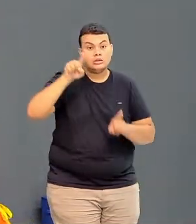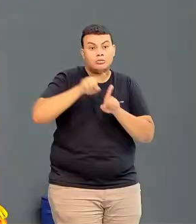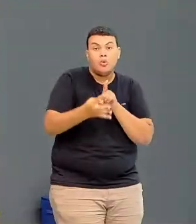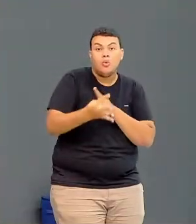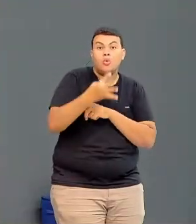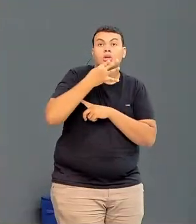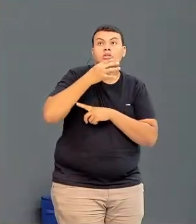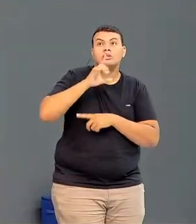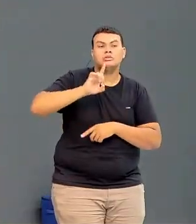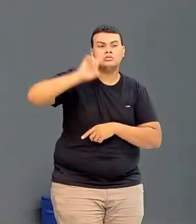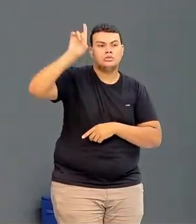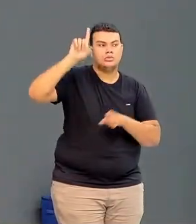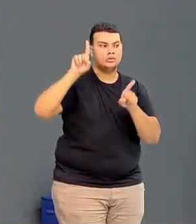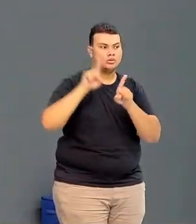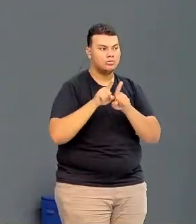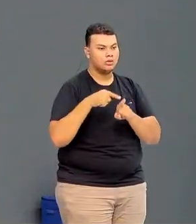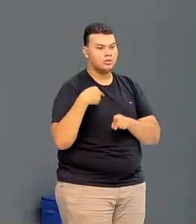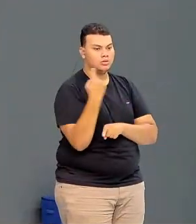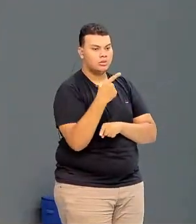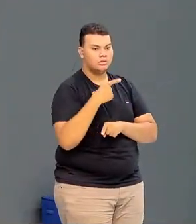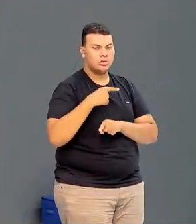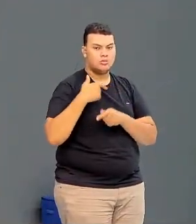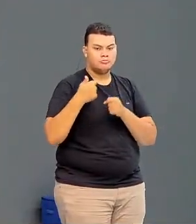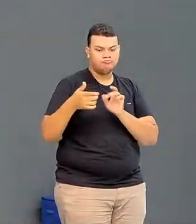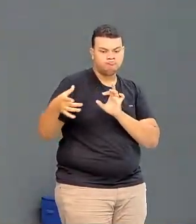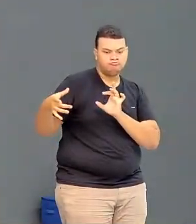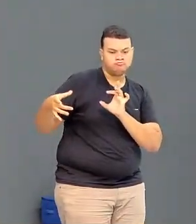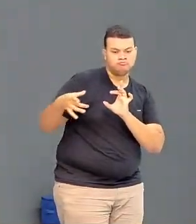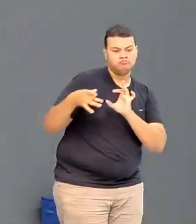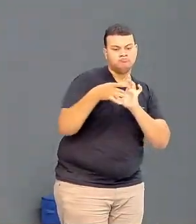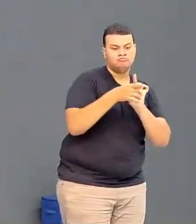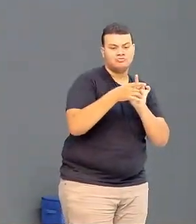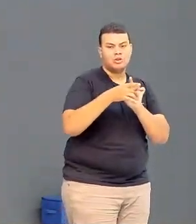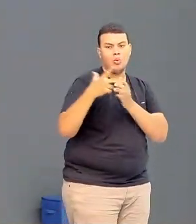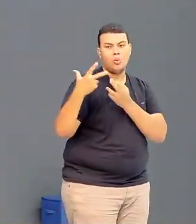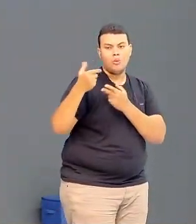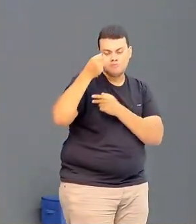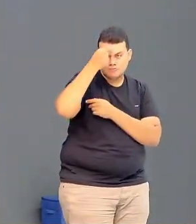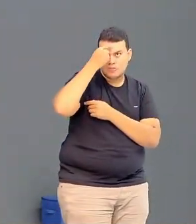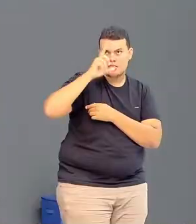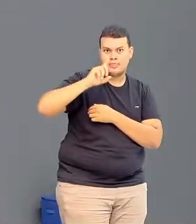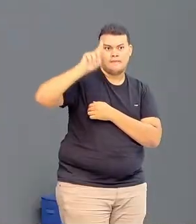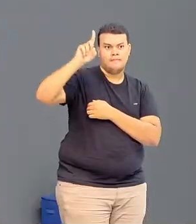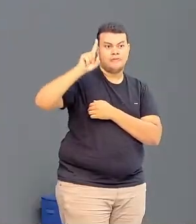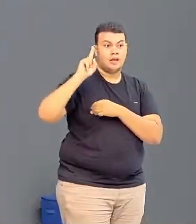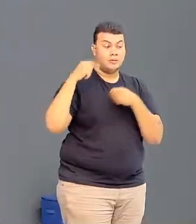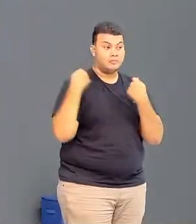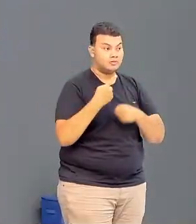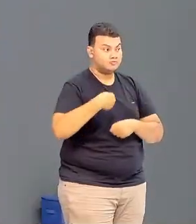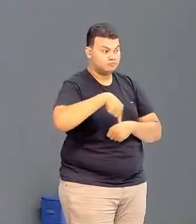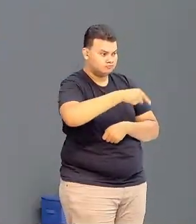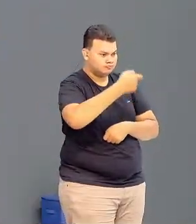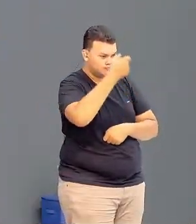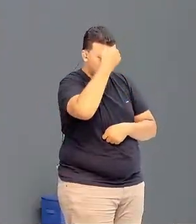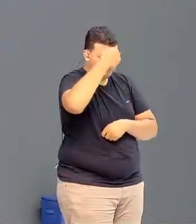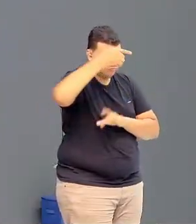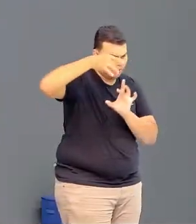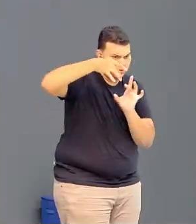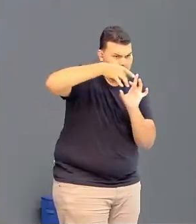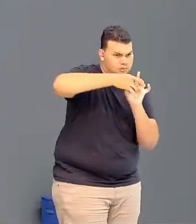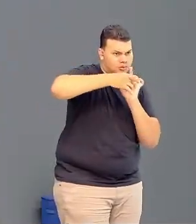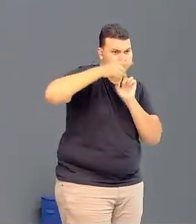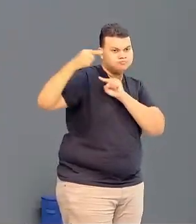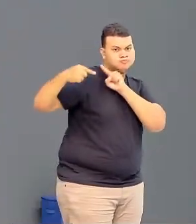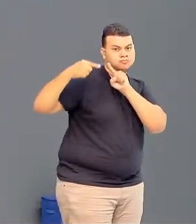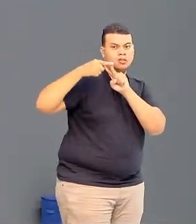nosso pensamento cativo a Cristo. Levar o nosso pensamento